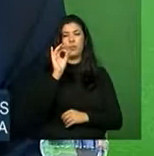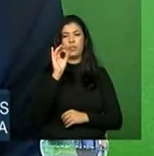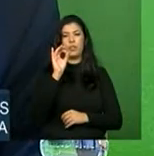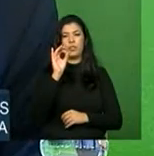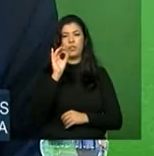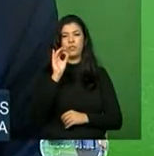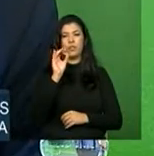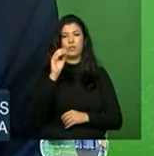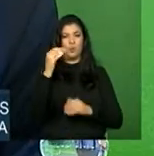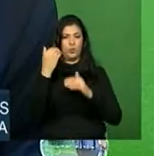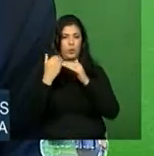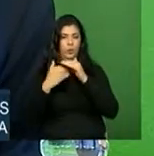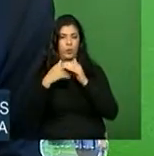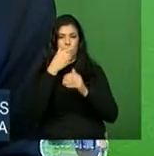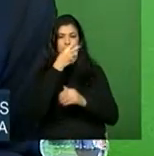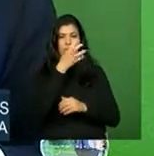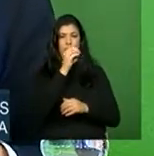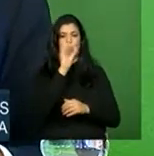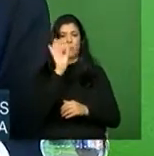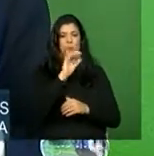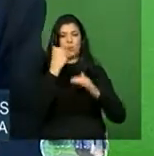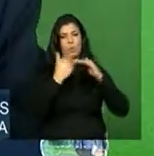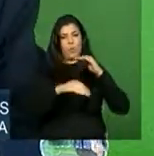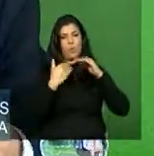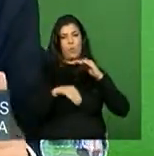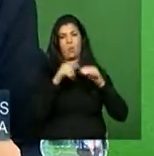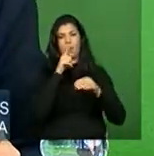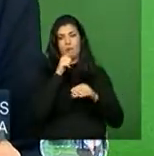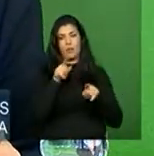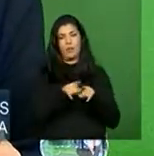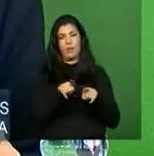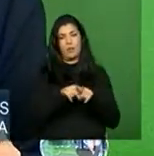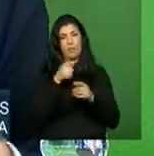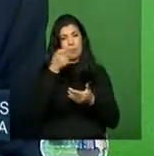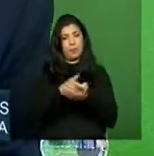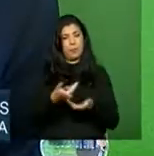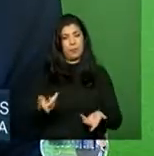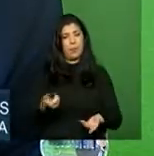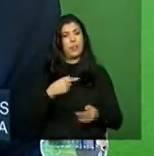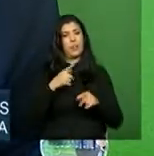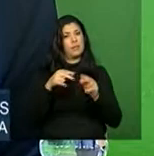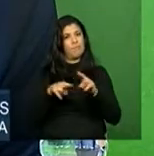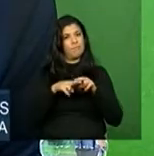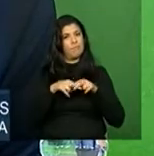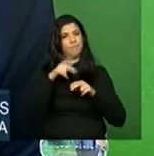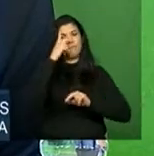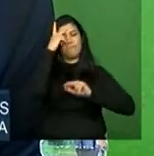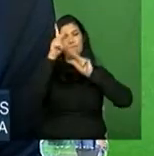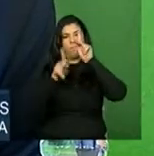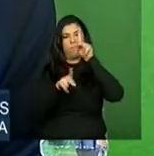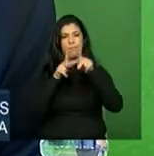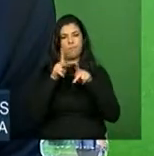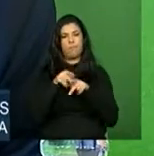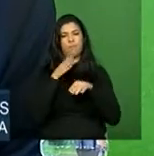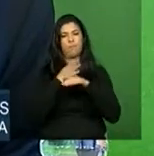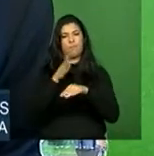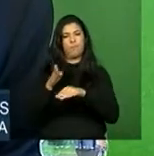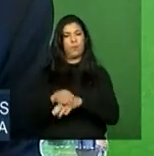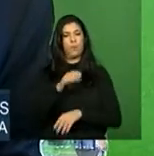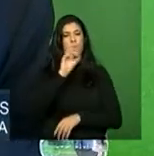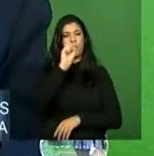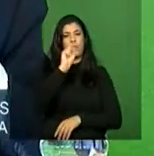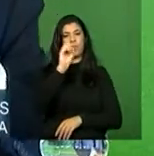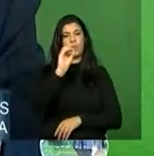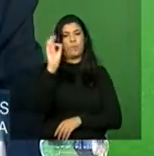trinta por cento de prêmio e a população participou oitenta por cento